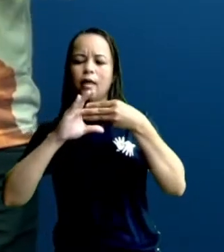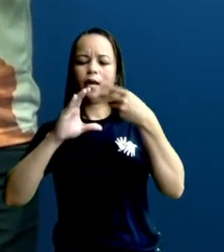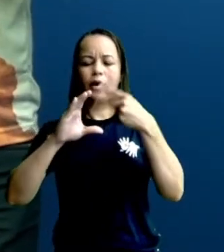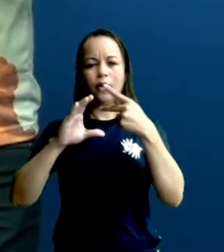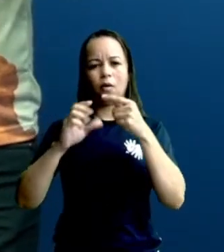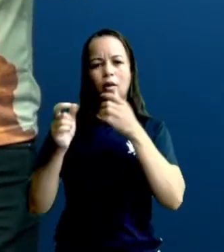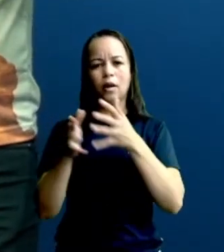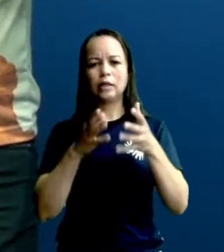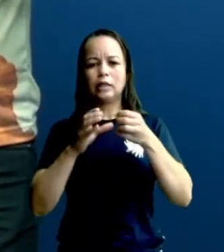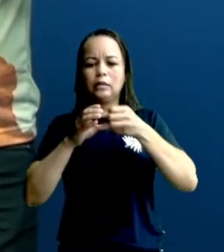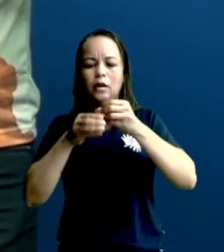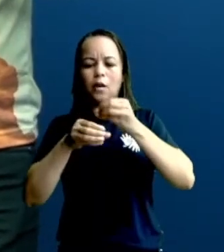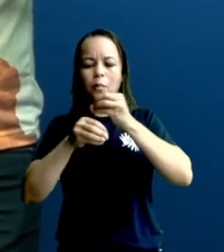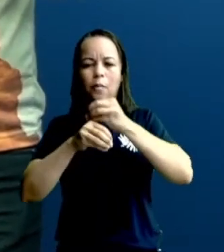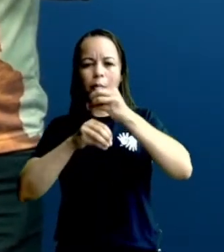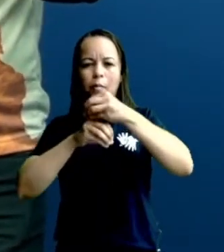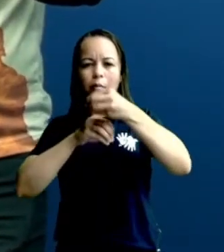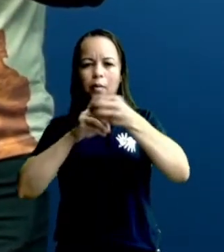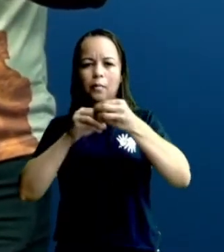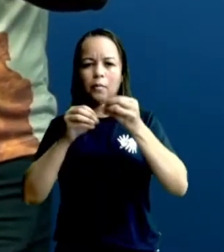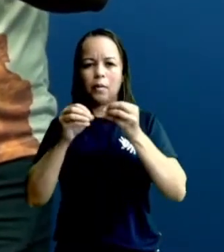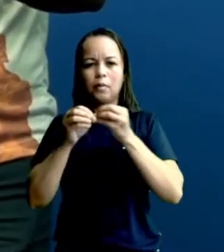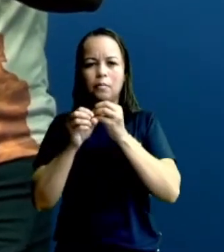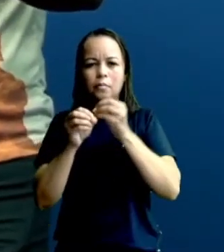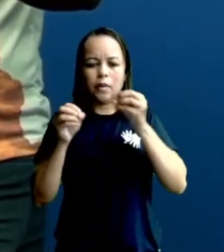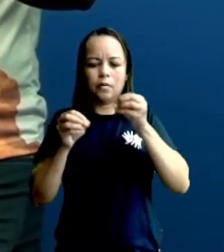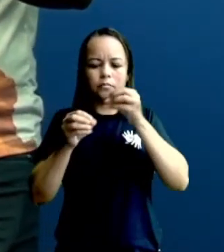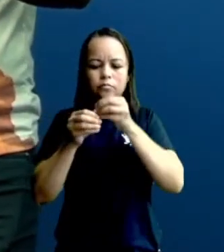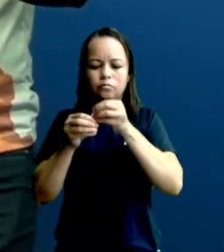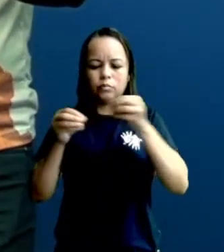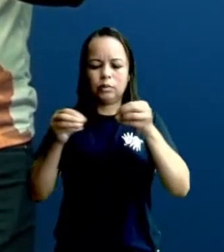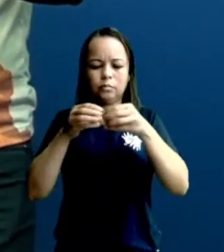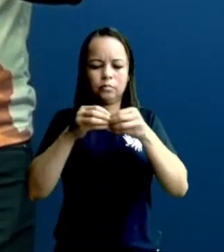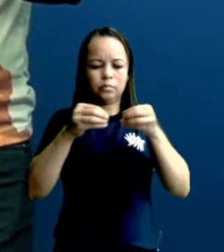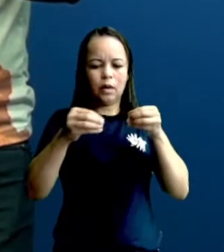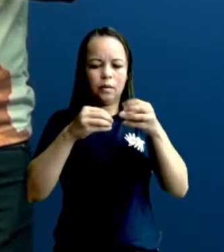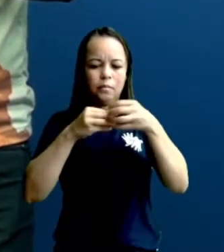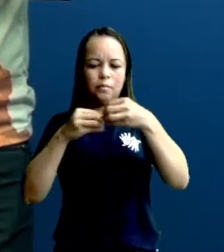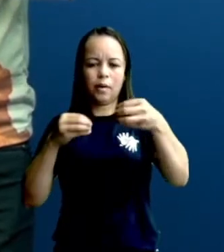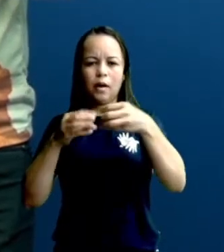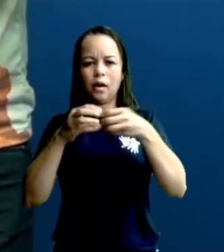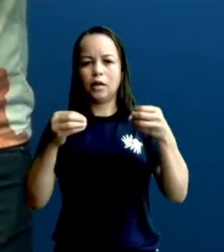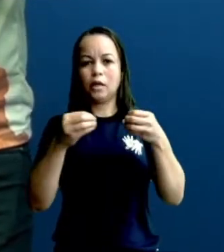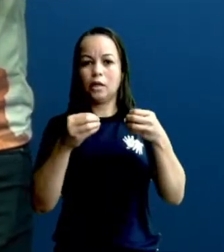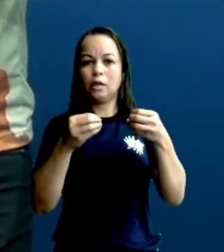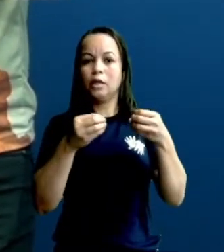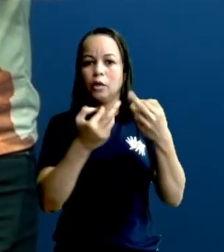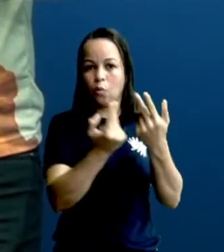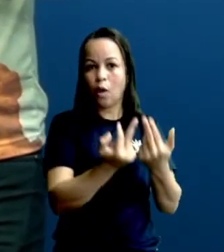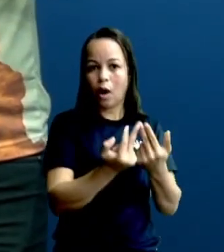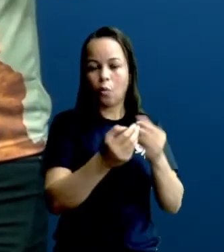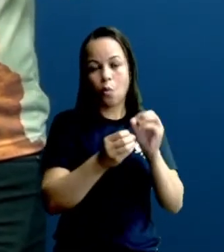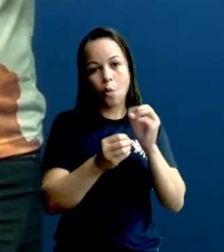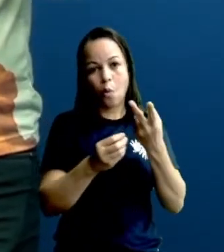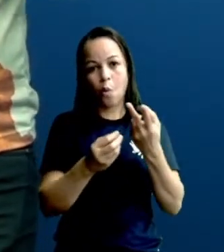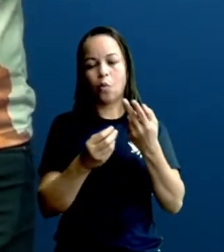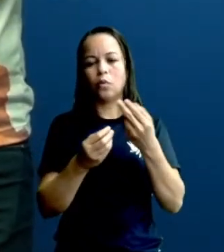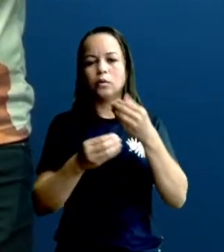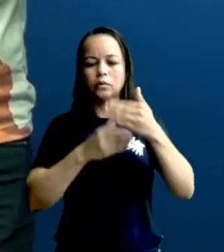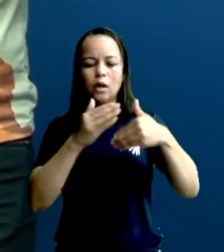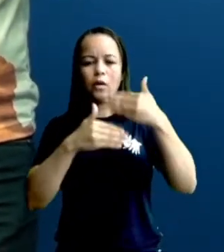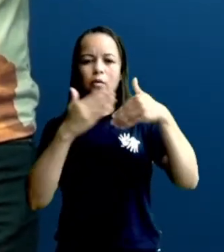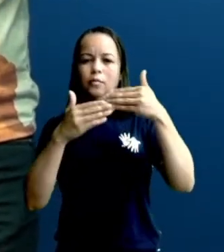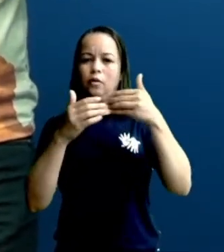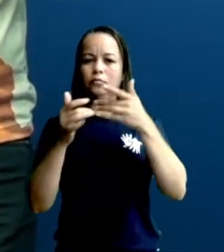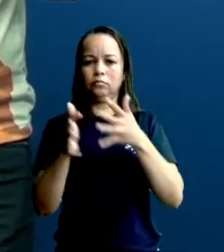ela duplica o seu material genético para produzir ou uma célula igual a ela, em uma